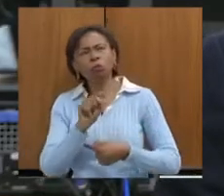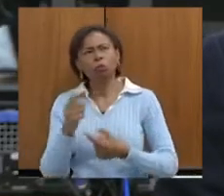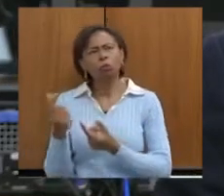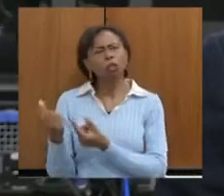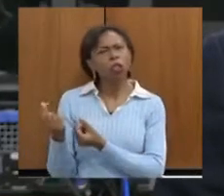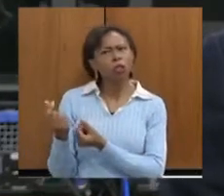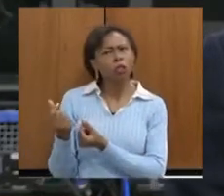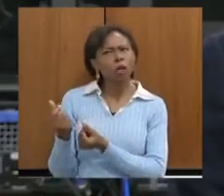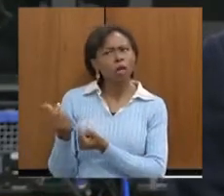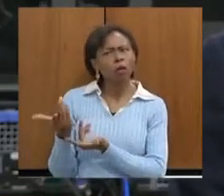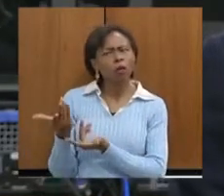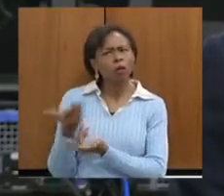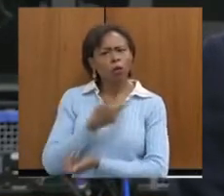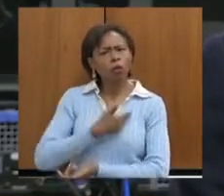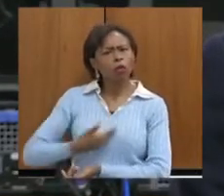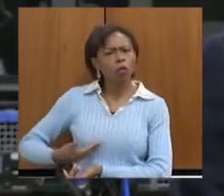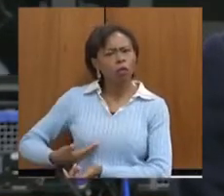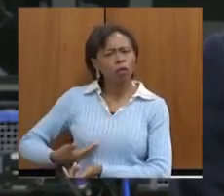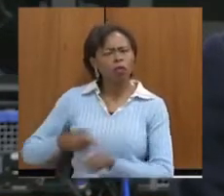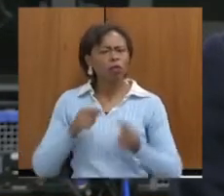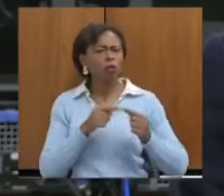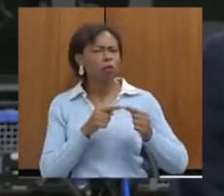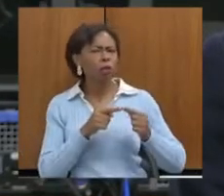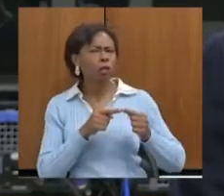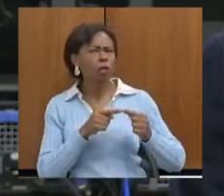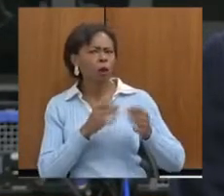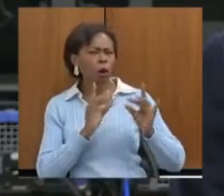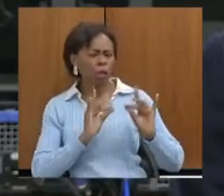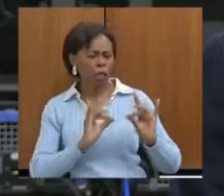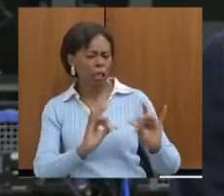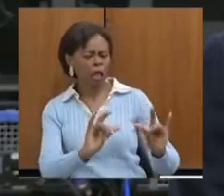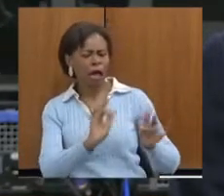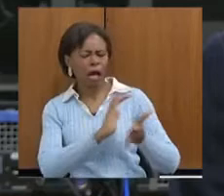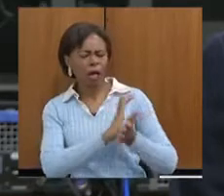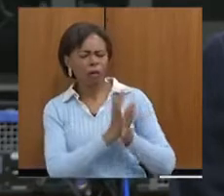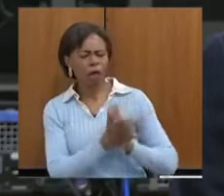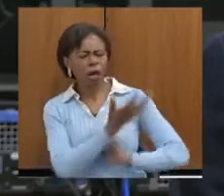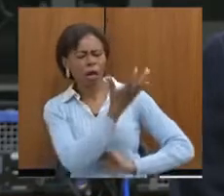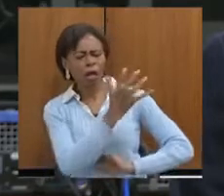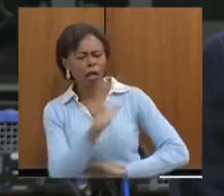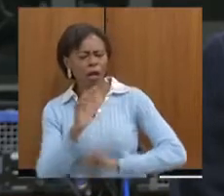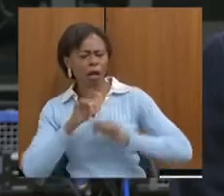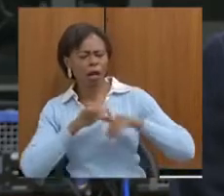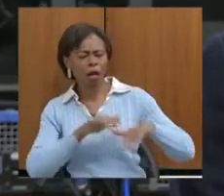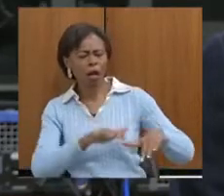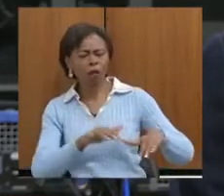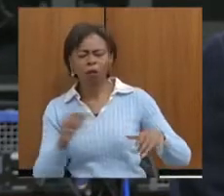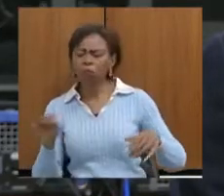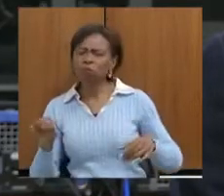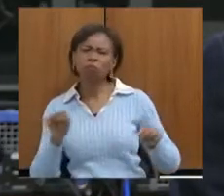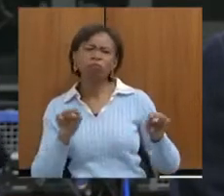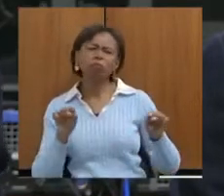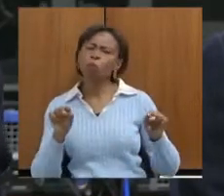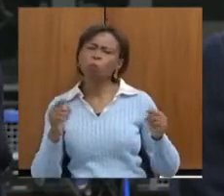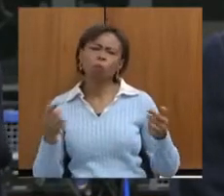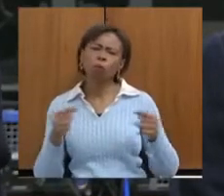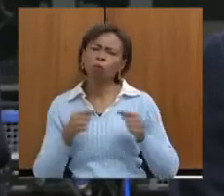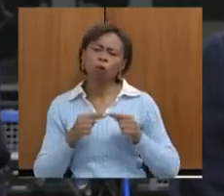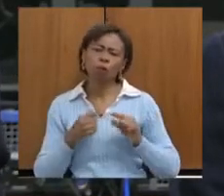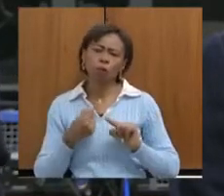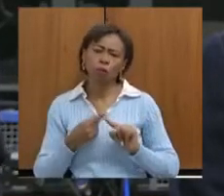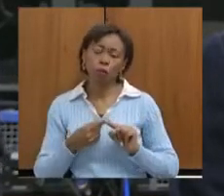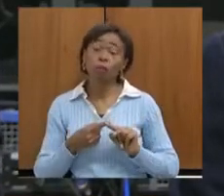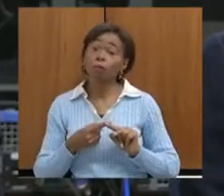ver com desastre ambiental EA questão para nós é muito clara o tribunal